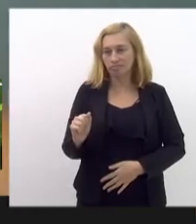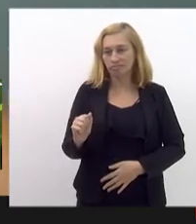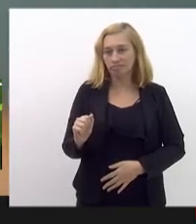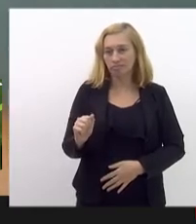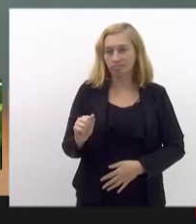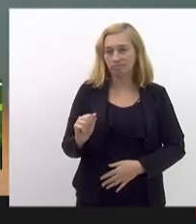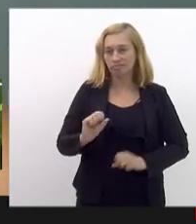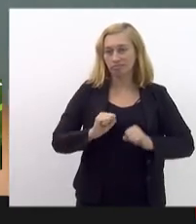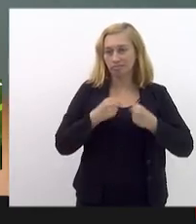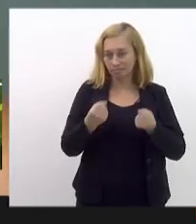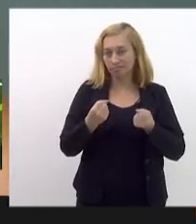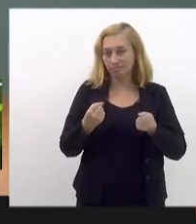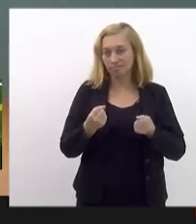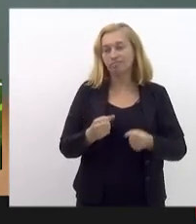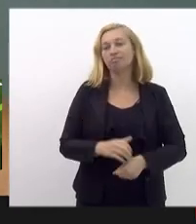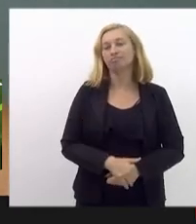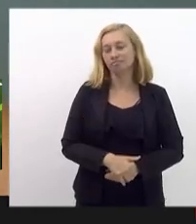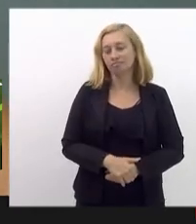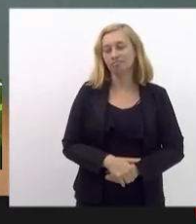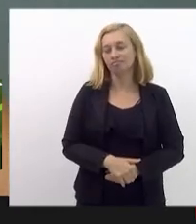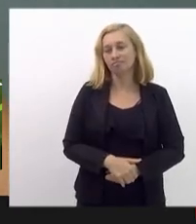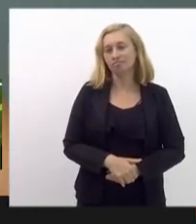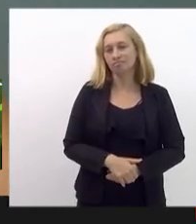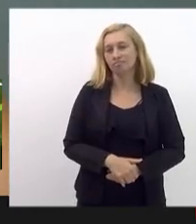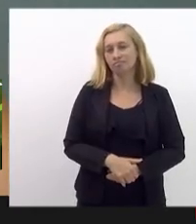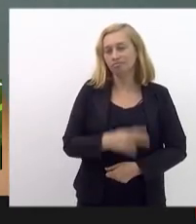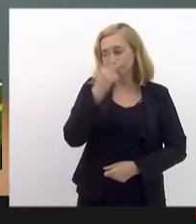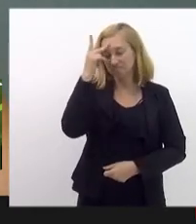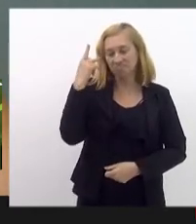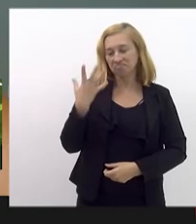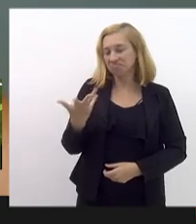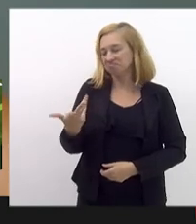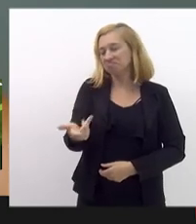essa fortaleza e uma pessoa tão